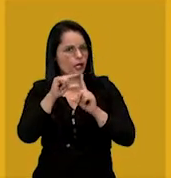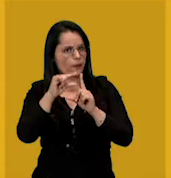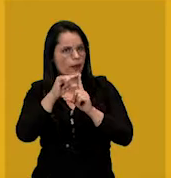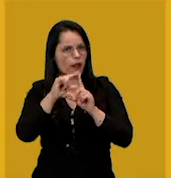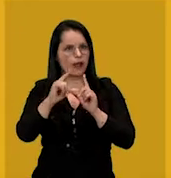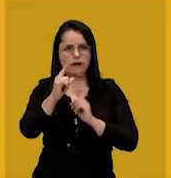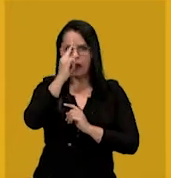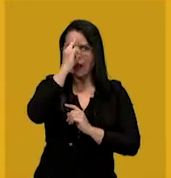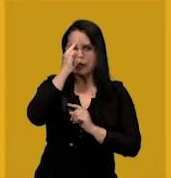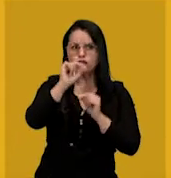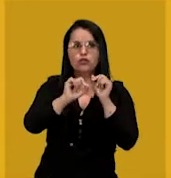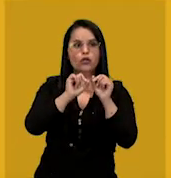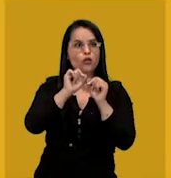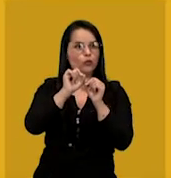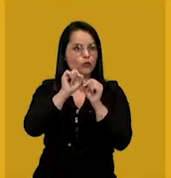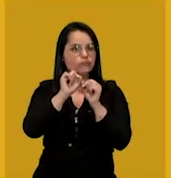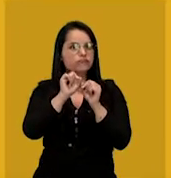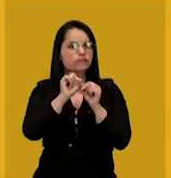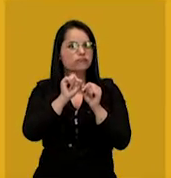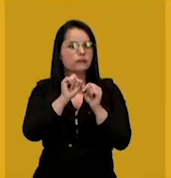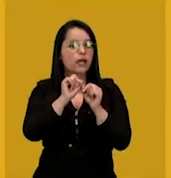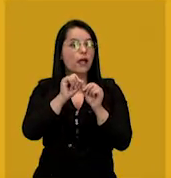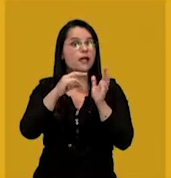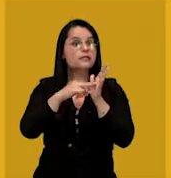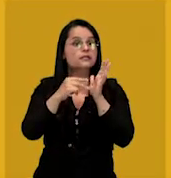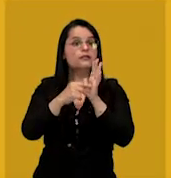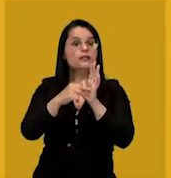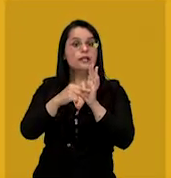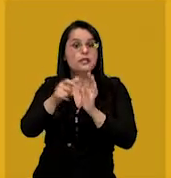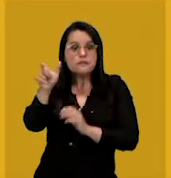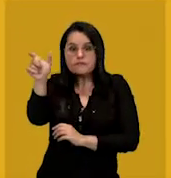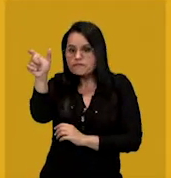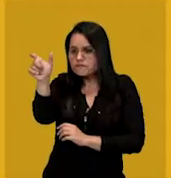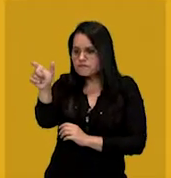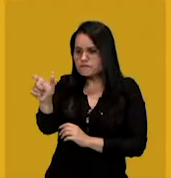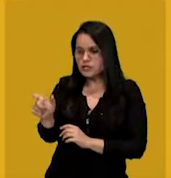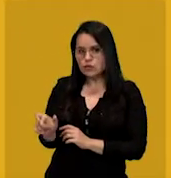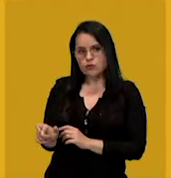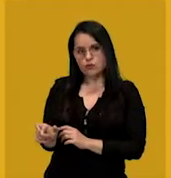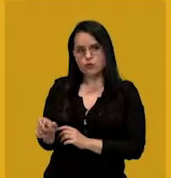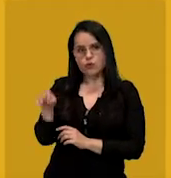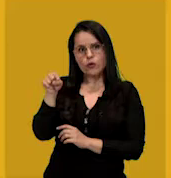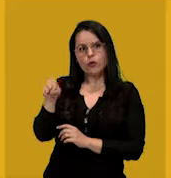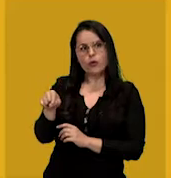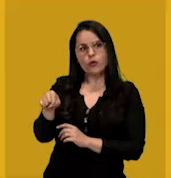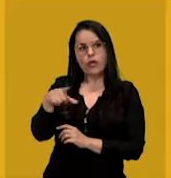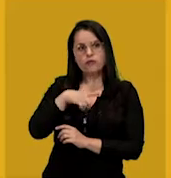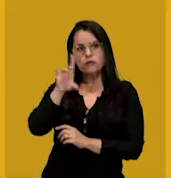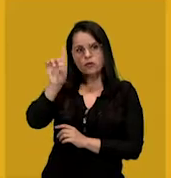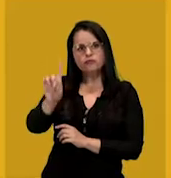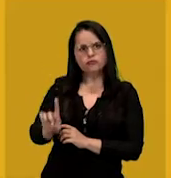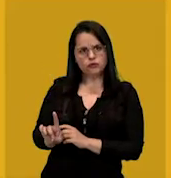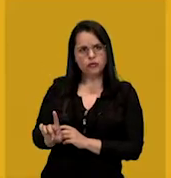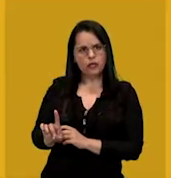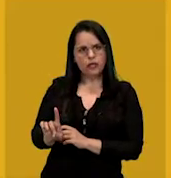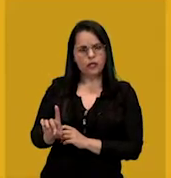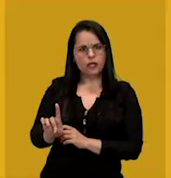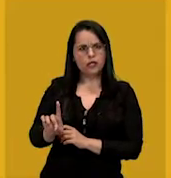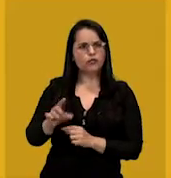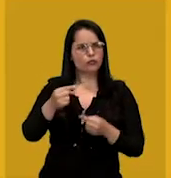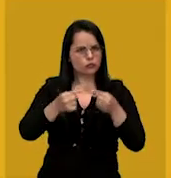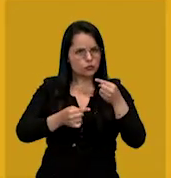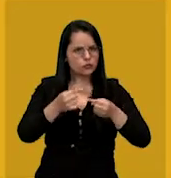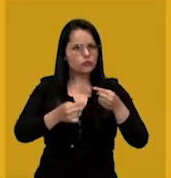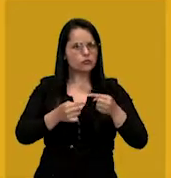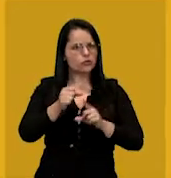que significa cidadão, ou seja, indivíduo no gozo dos seus direitos civis, políticos